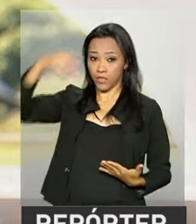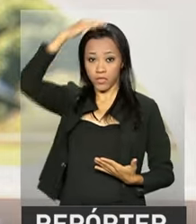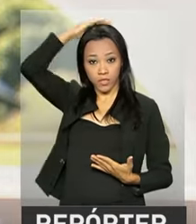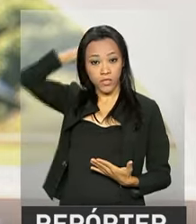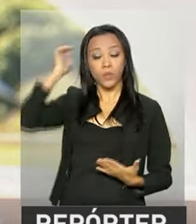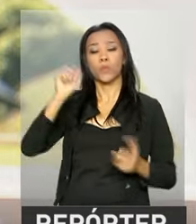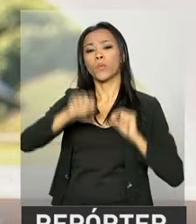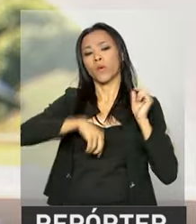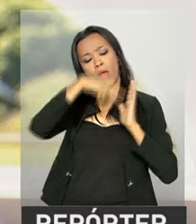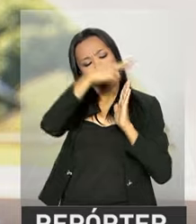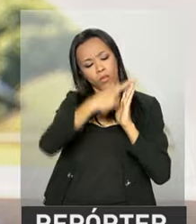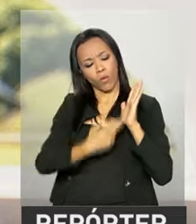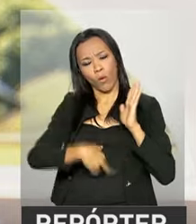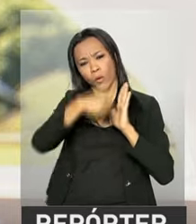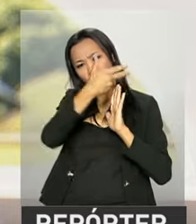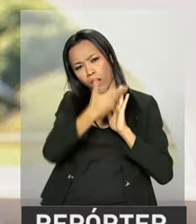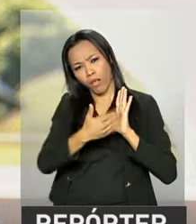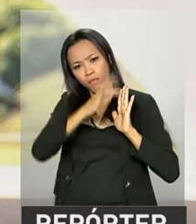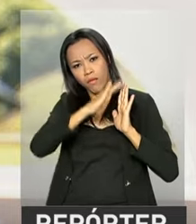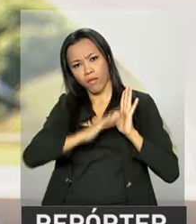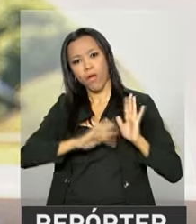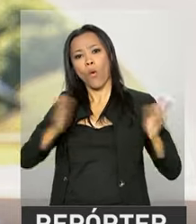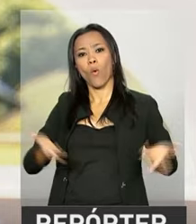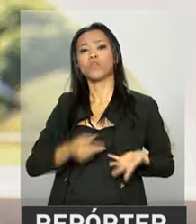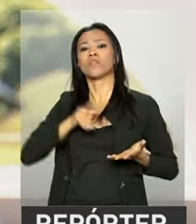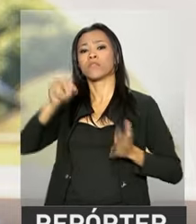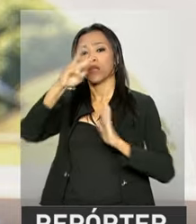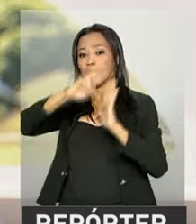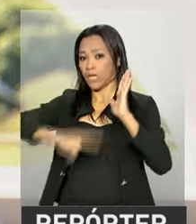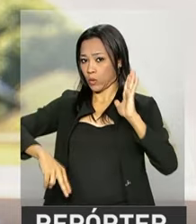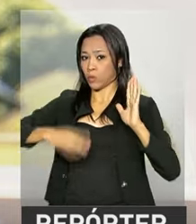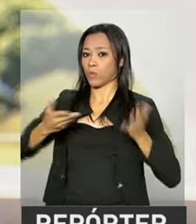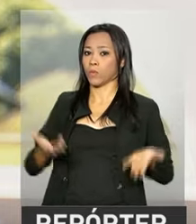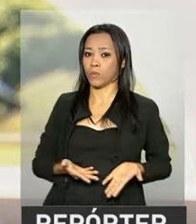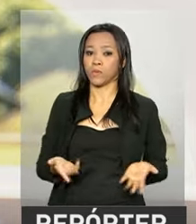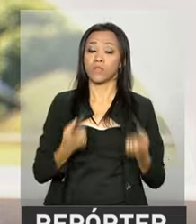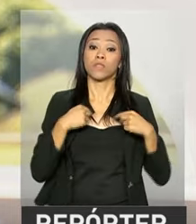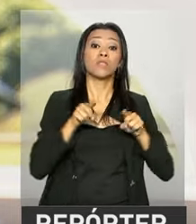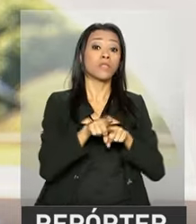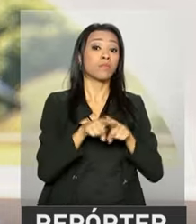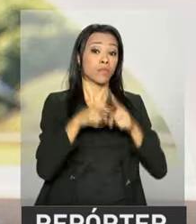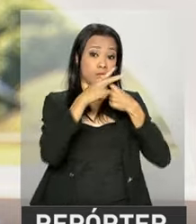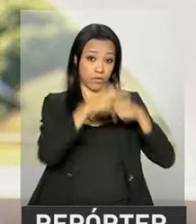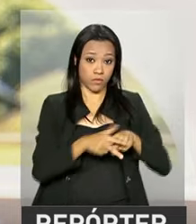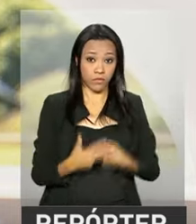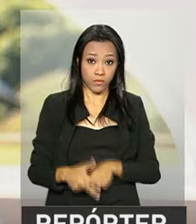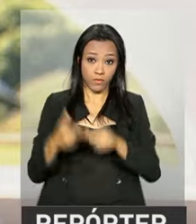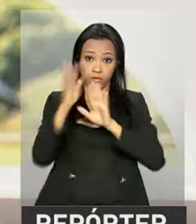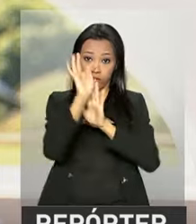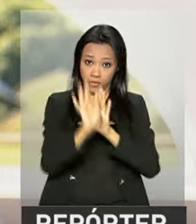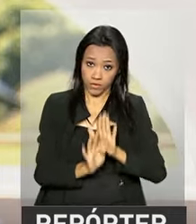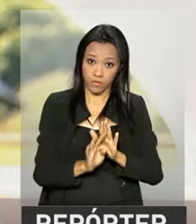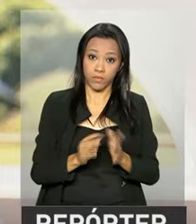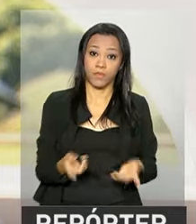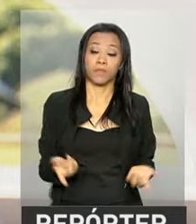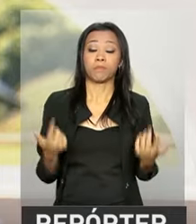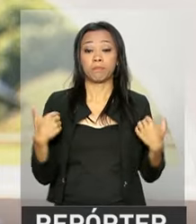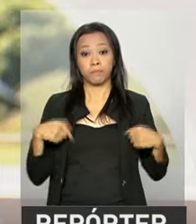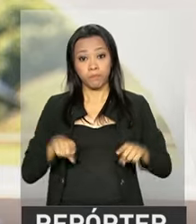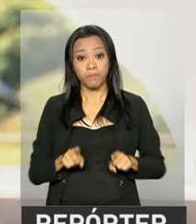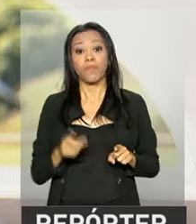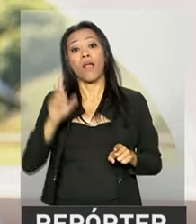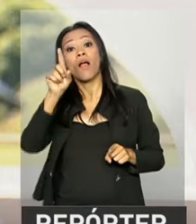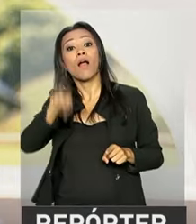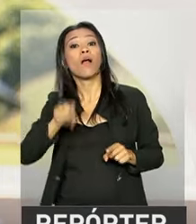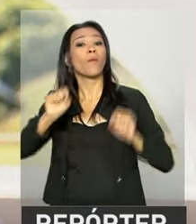o relatório da reforma que deve ser lido ainda hoje e também os ajustes a serem feitos. Portanto, a expectativa é